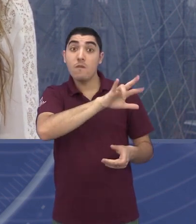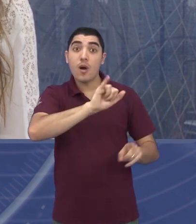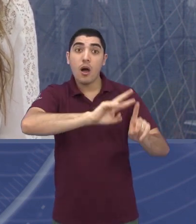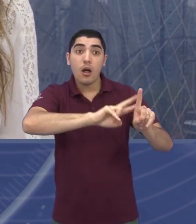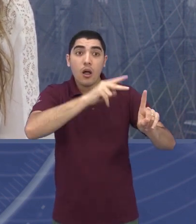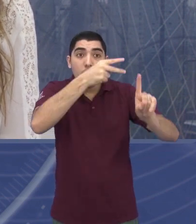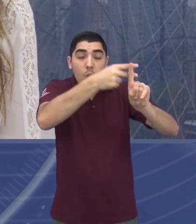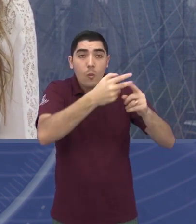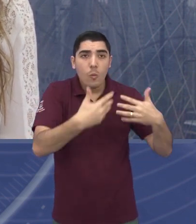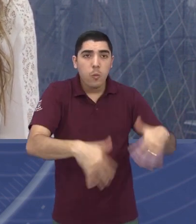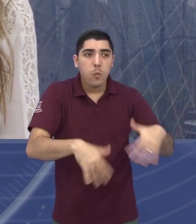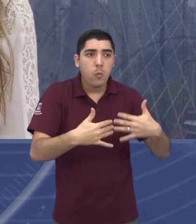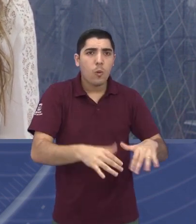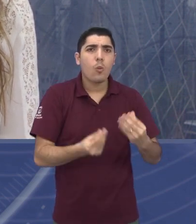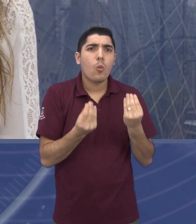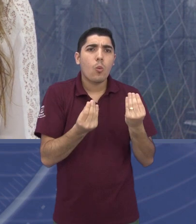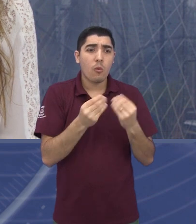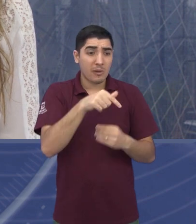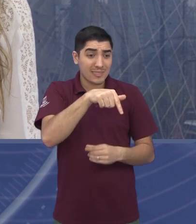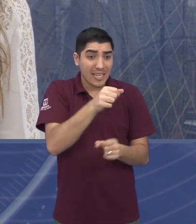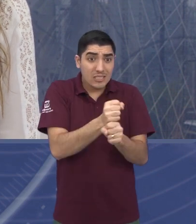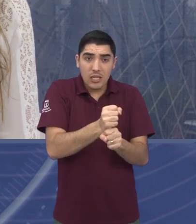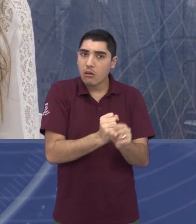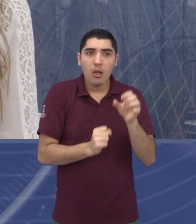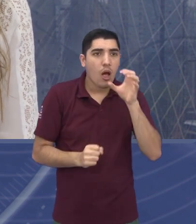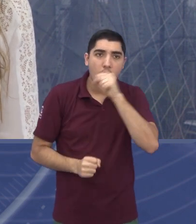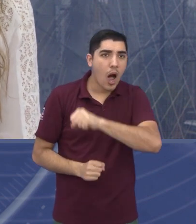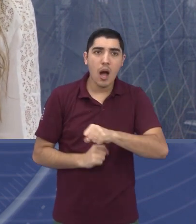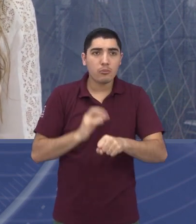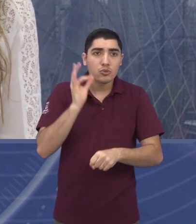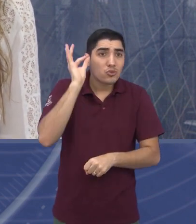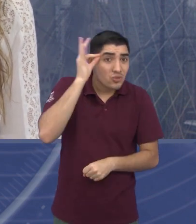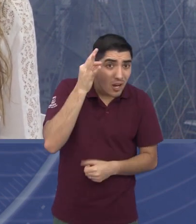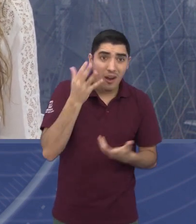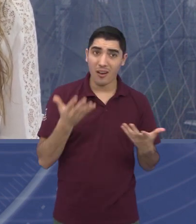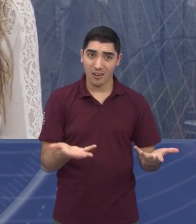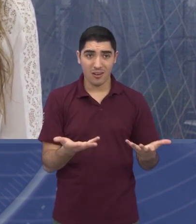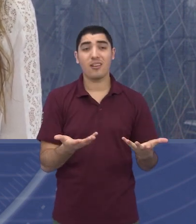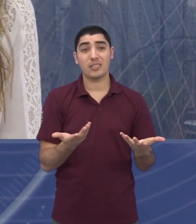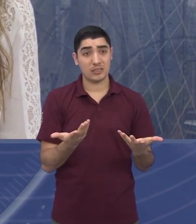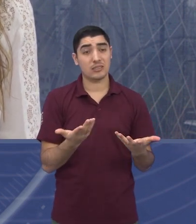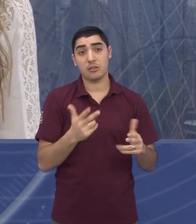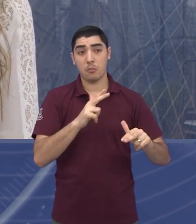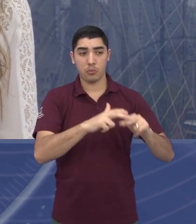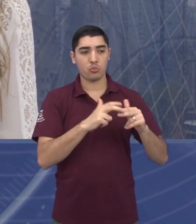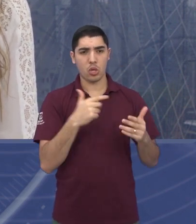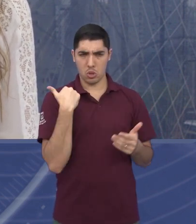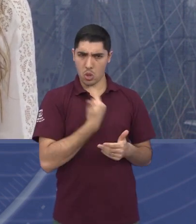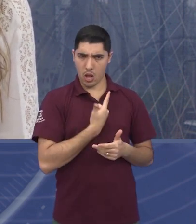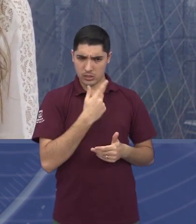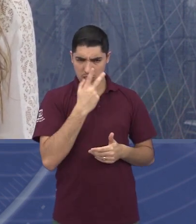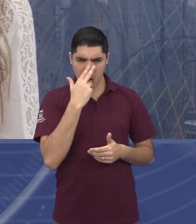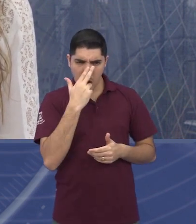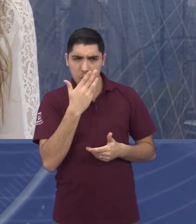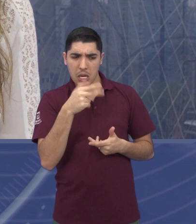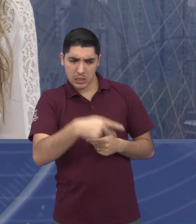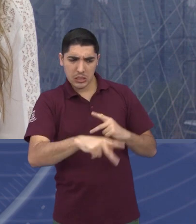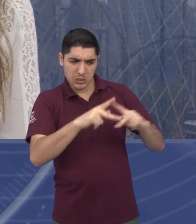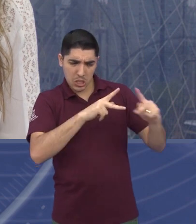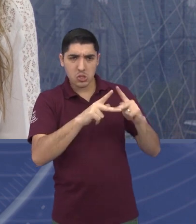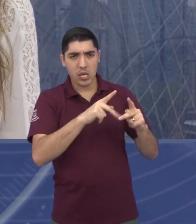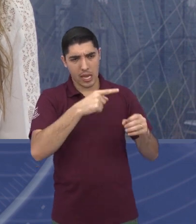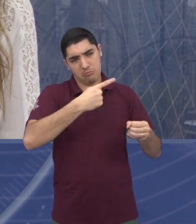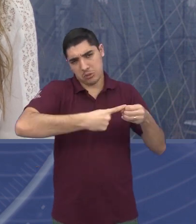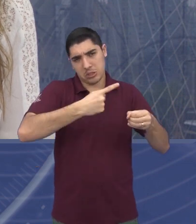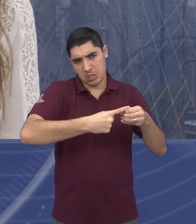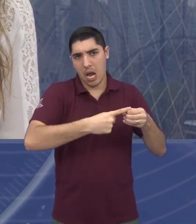Porque a gente, 7 anos, passa assim, é muito rápido. Estamos no caminho certo. A gente sabe que São José dos Campos é uma